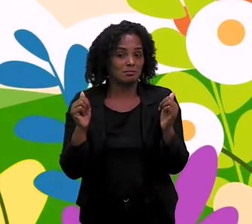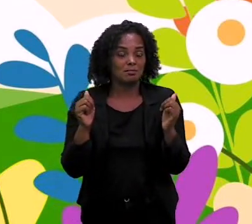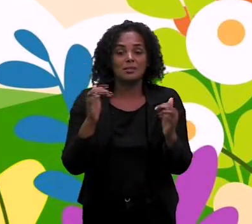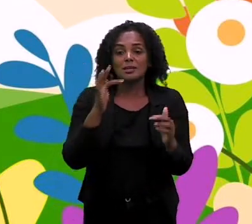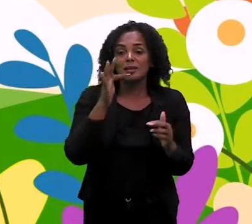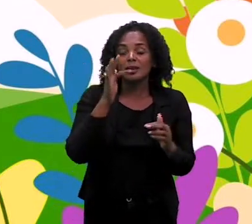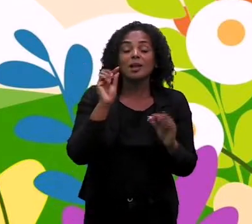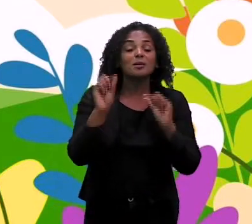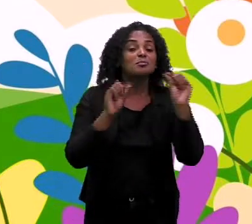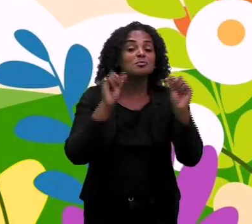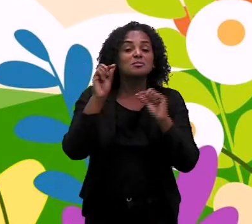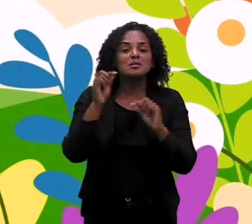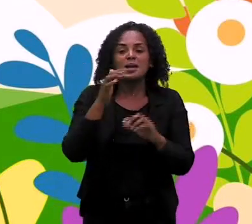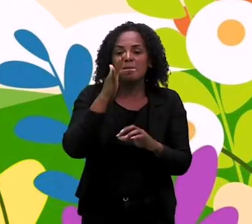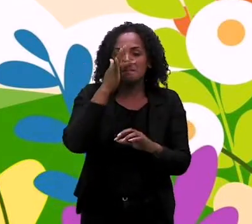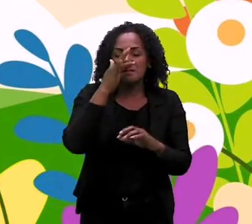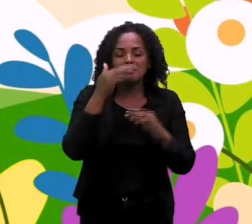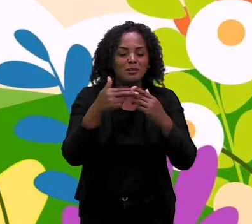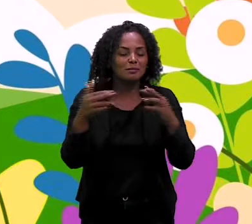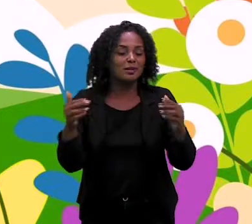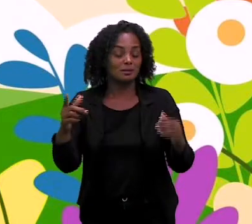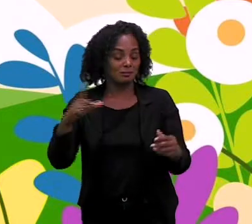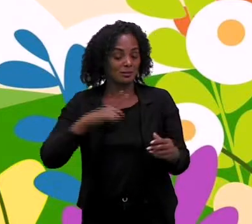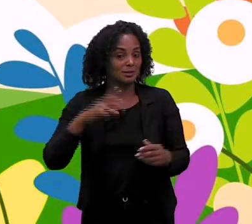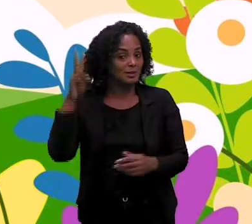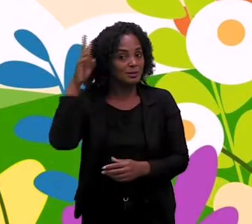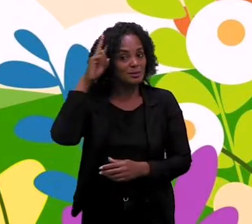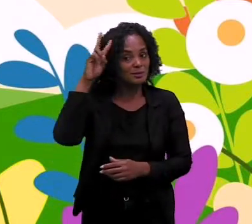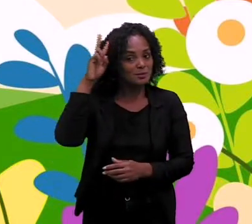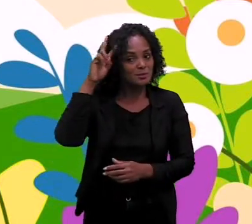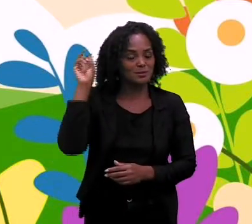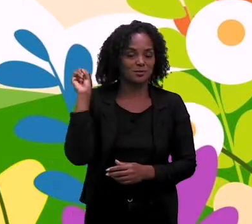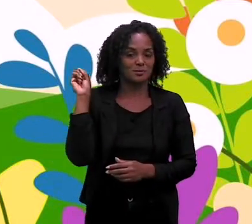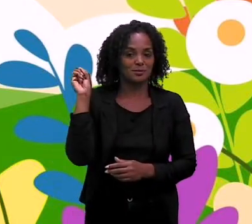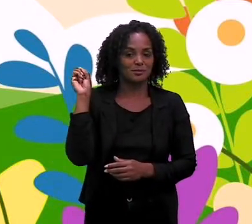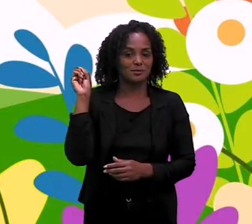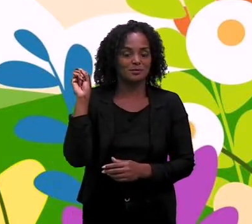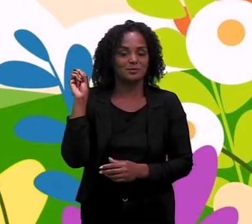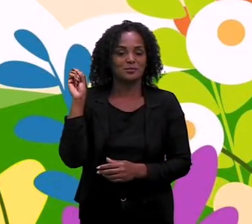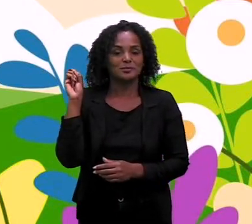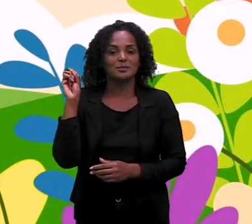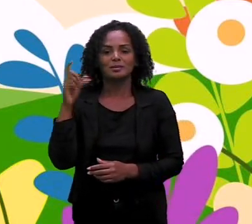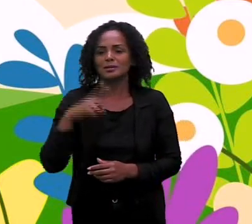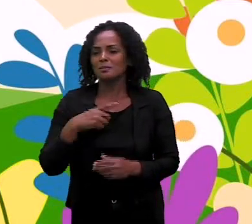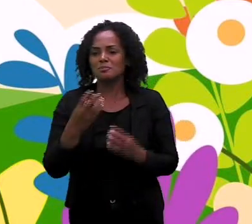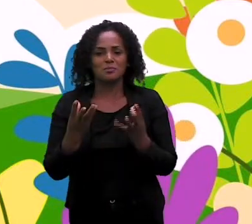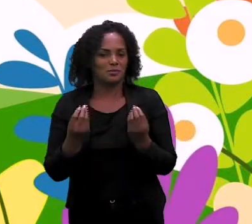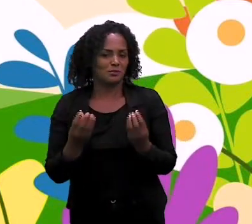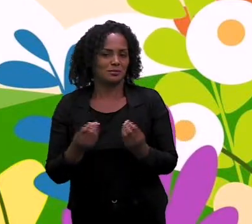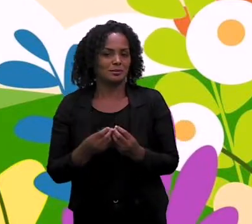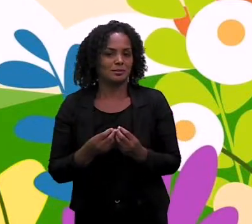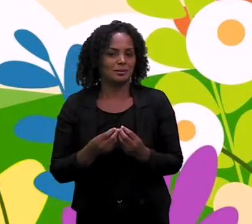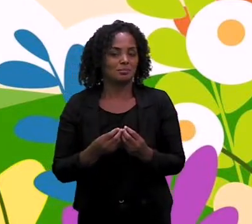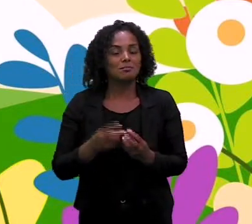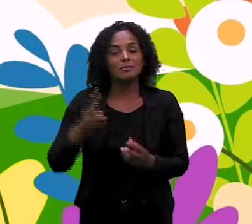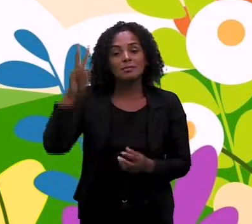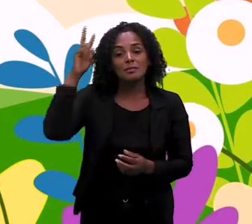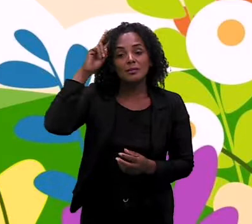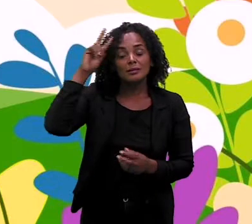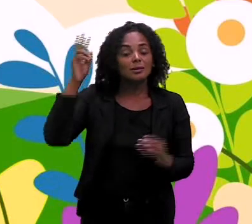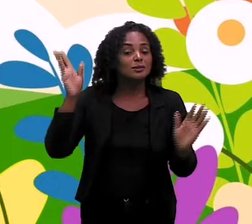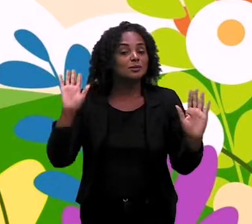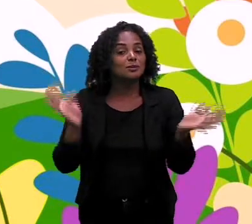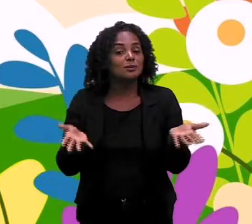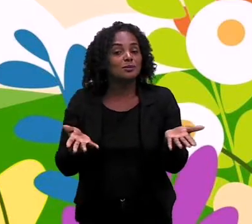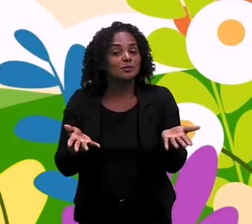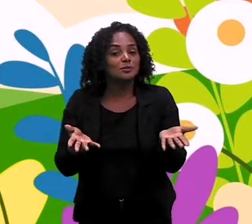É a primavera! E vamos ter história! Não pode faltar, não é mesmo? A história de hoje